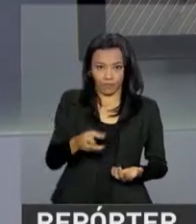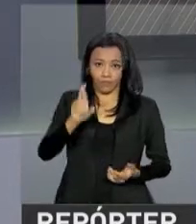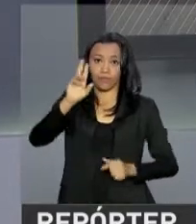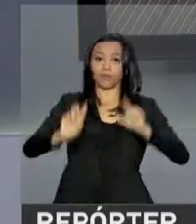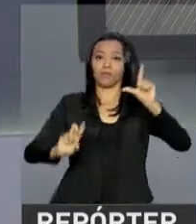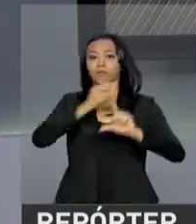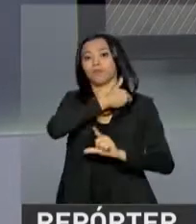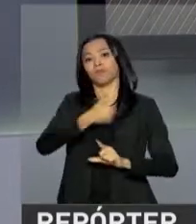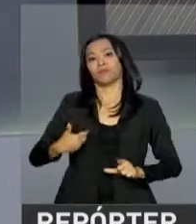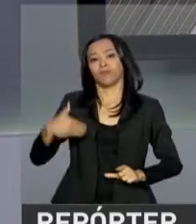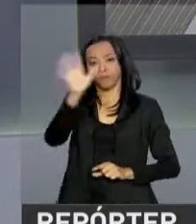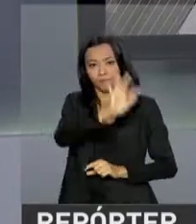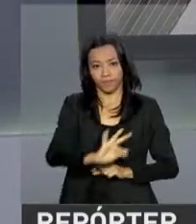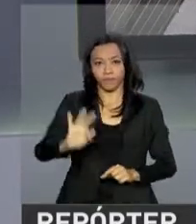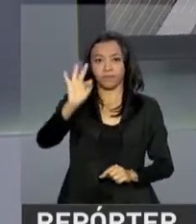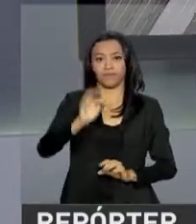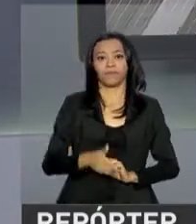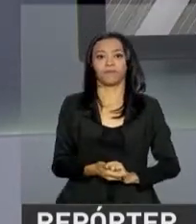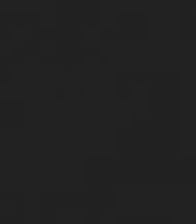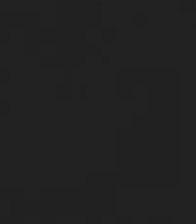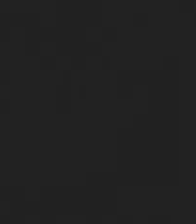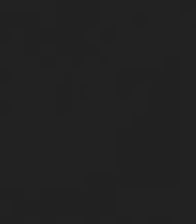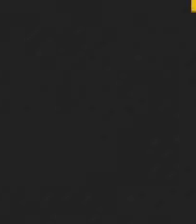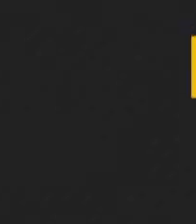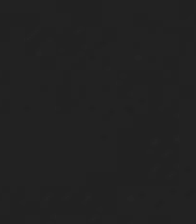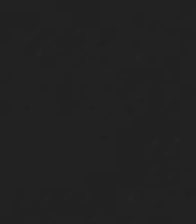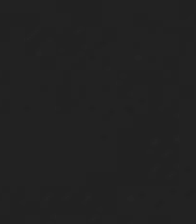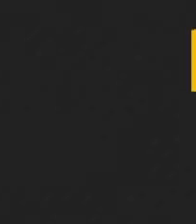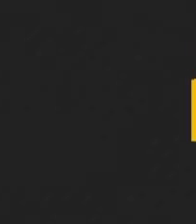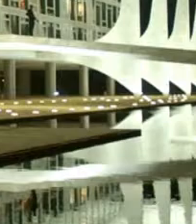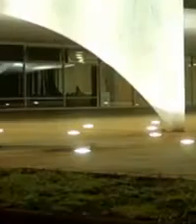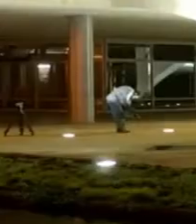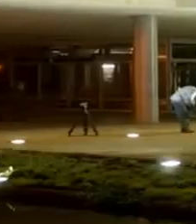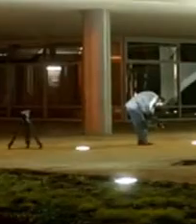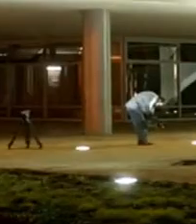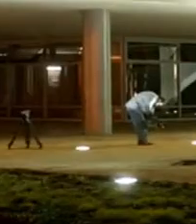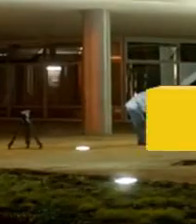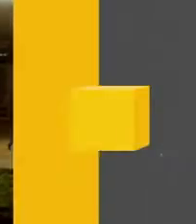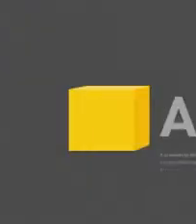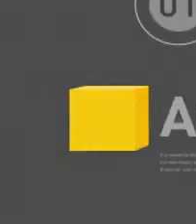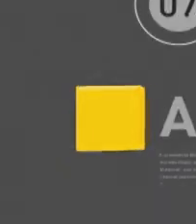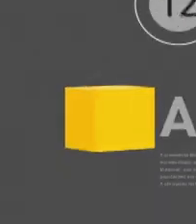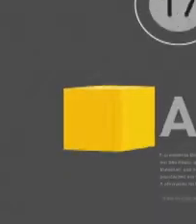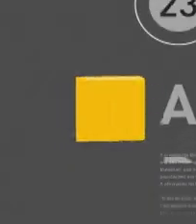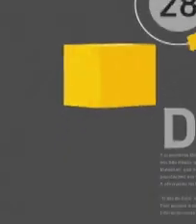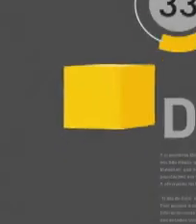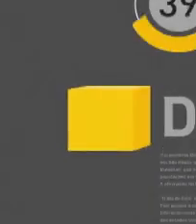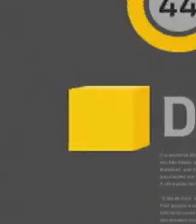NBR, a TV do Governo Federal.